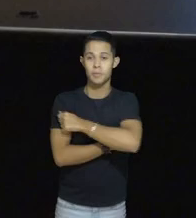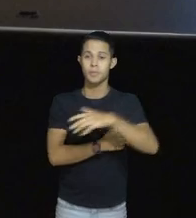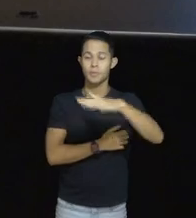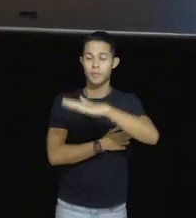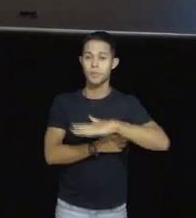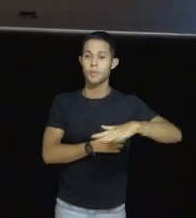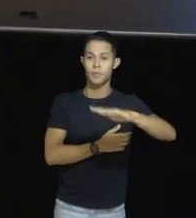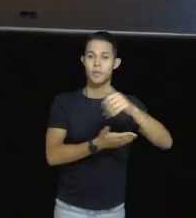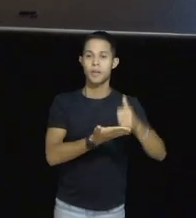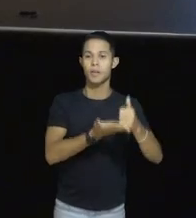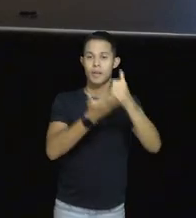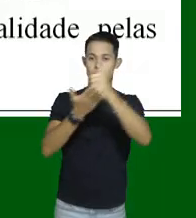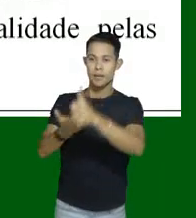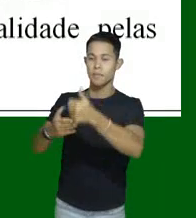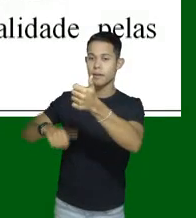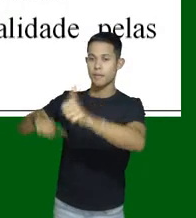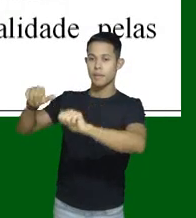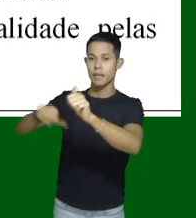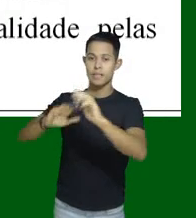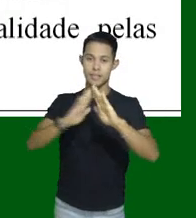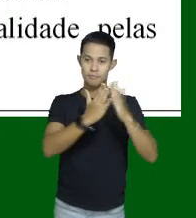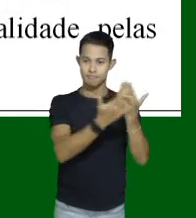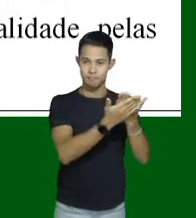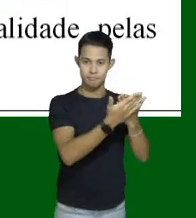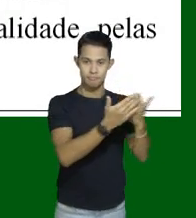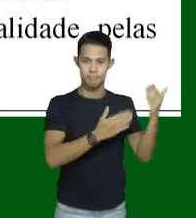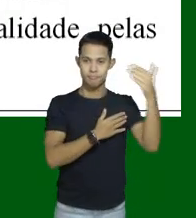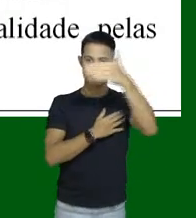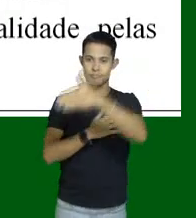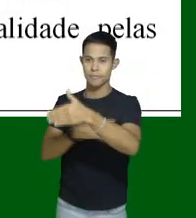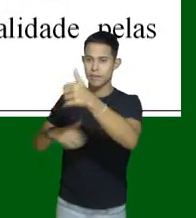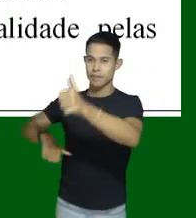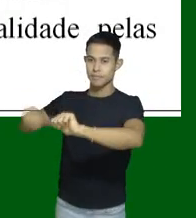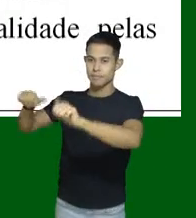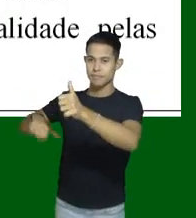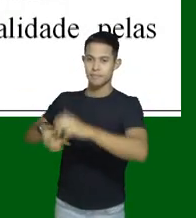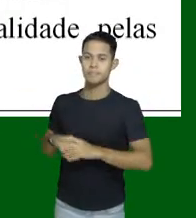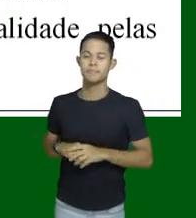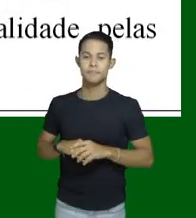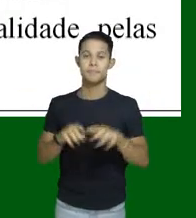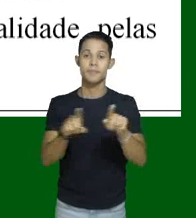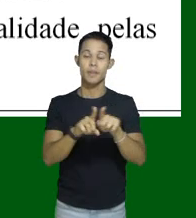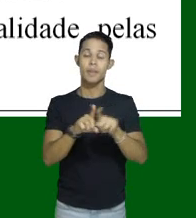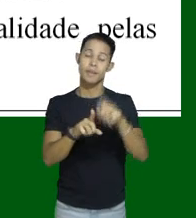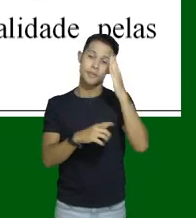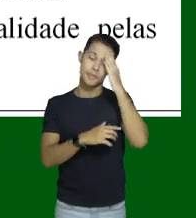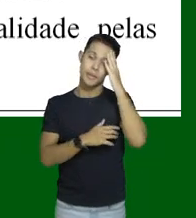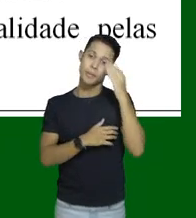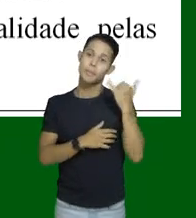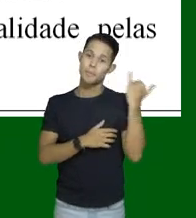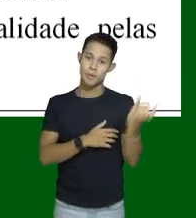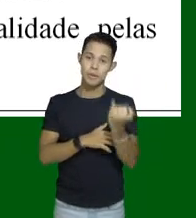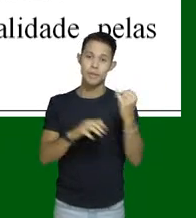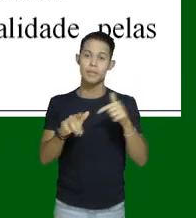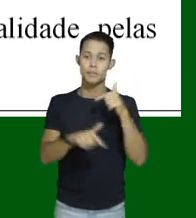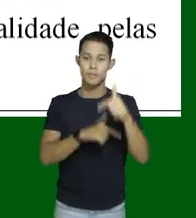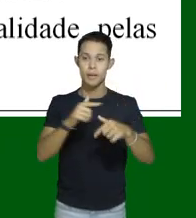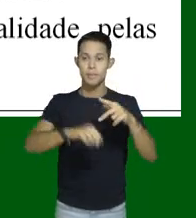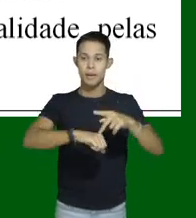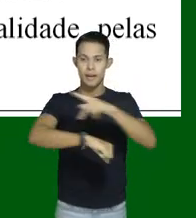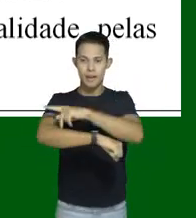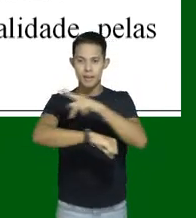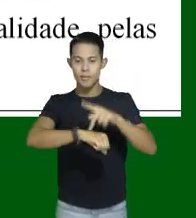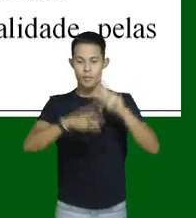através das escolas. A gente compreende a importância de realizar o trabalho pedagógico, né, pautado em